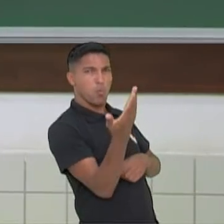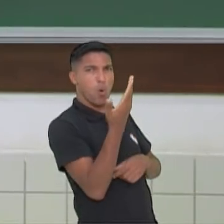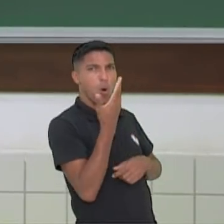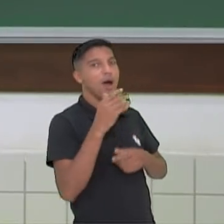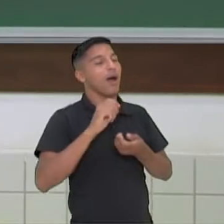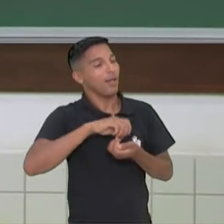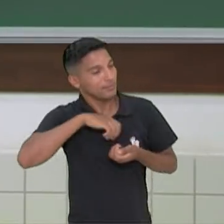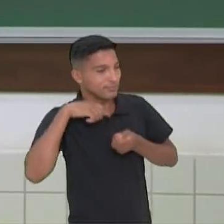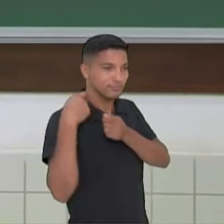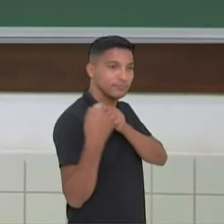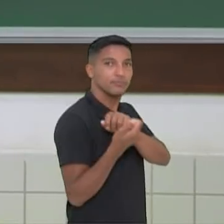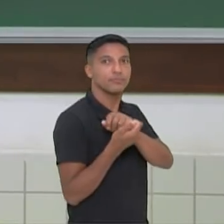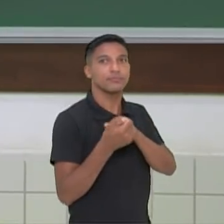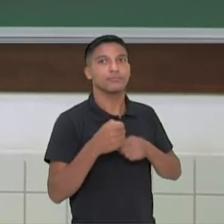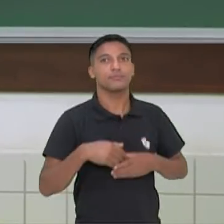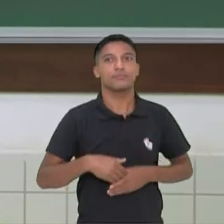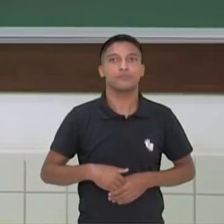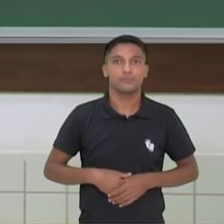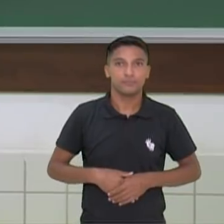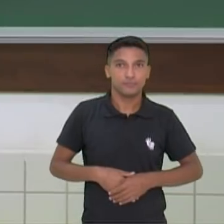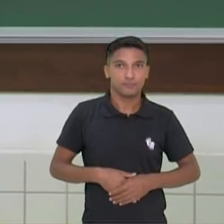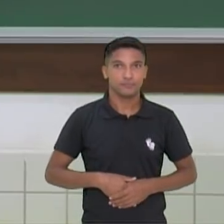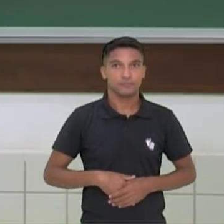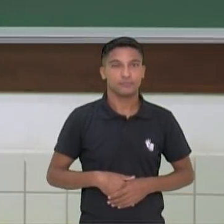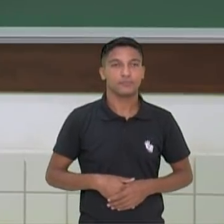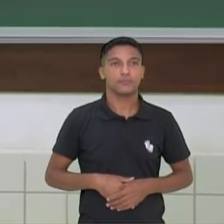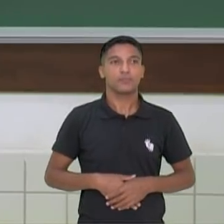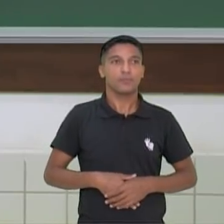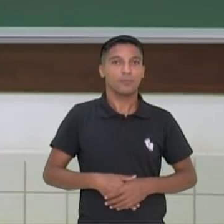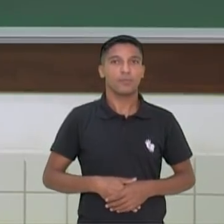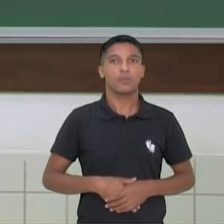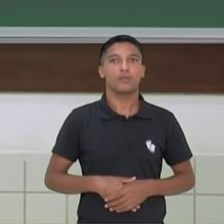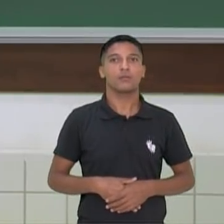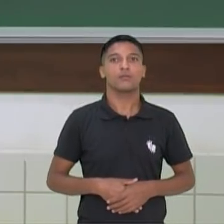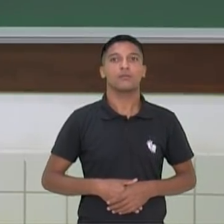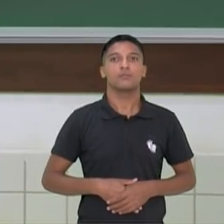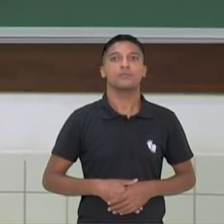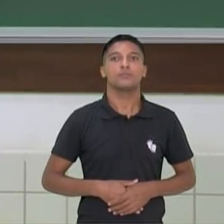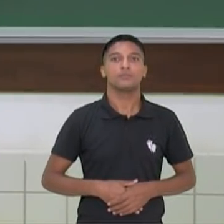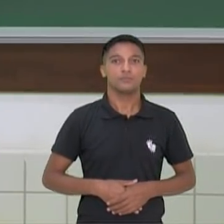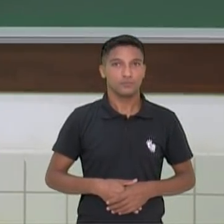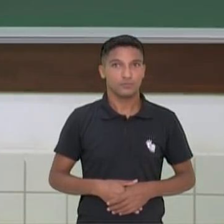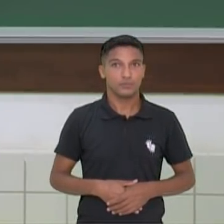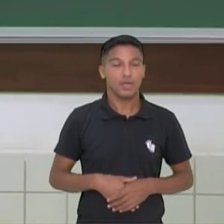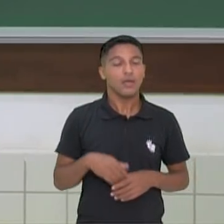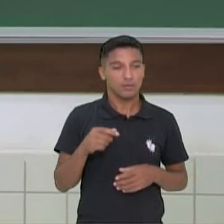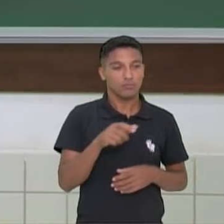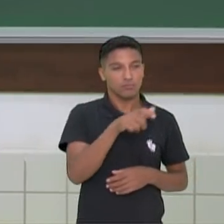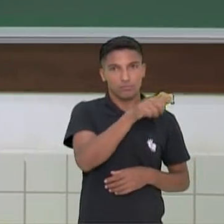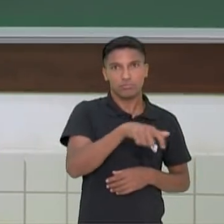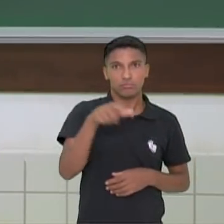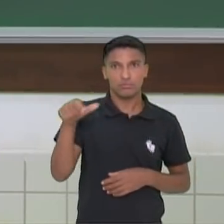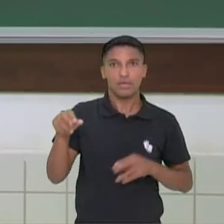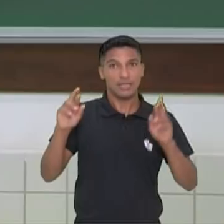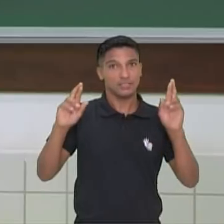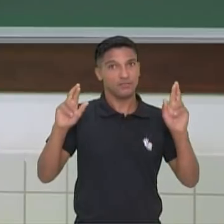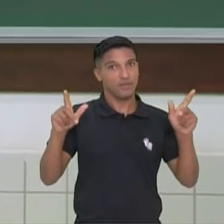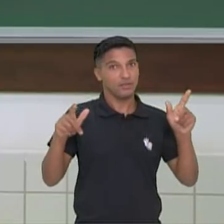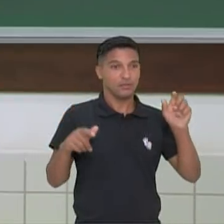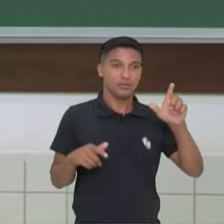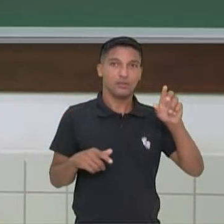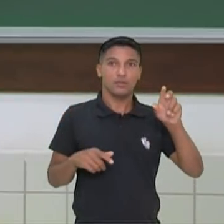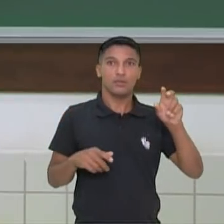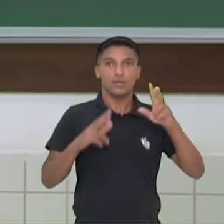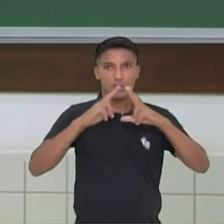praticante do karatê. Não que uma esteja certa e outra errada. São propostas diferentes de luta e de